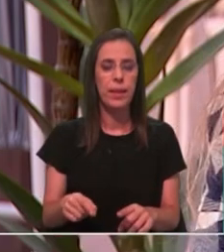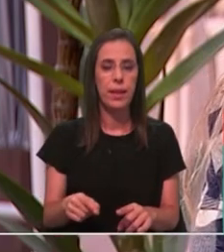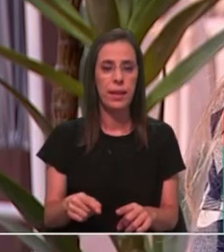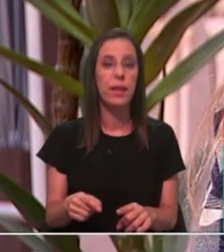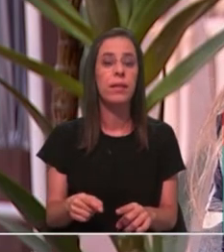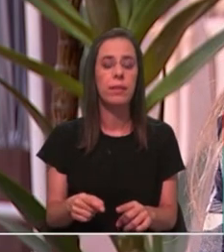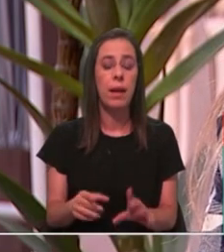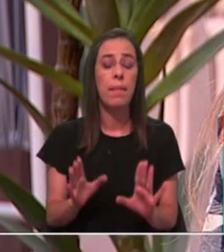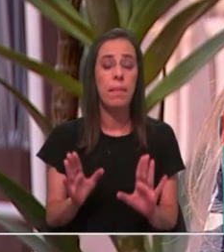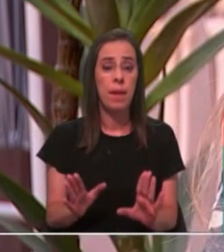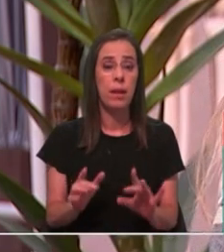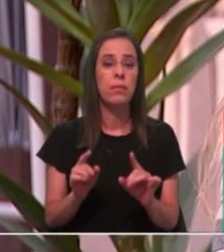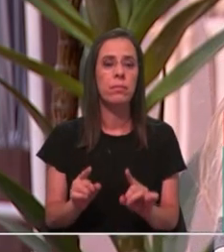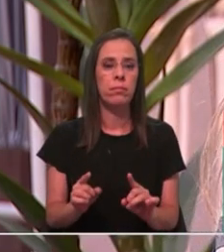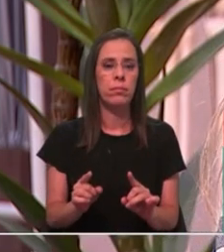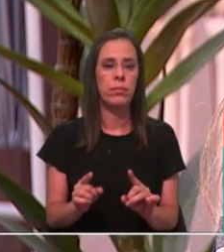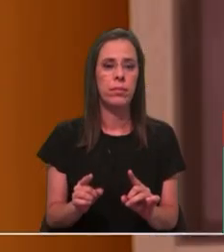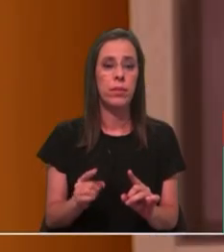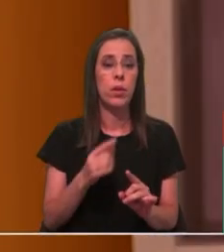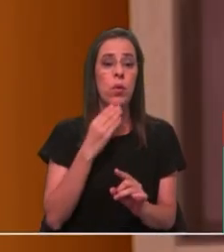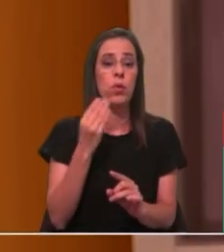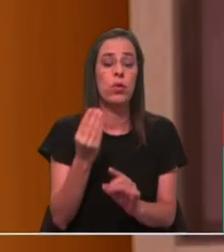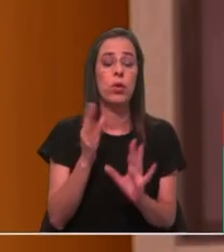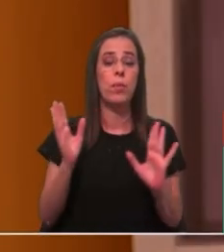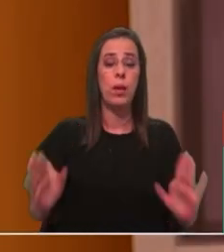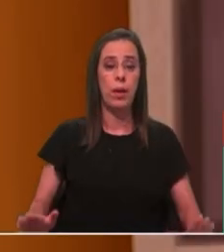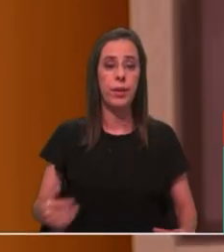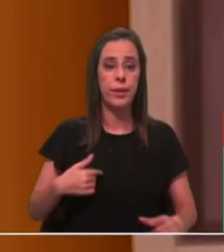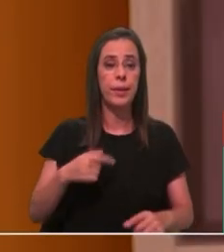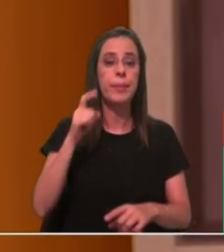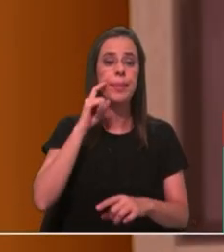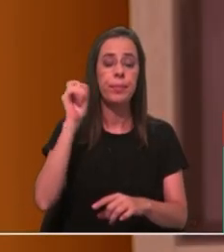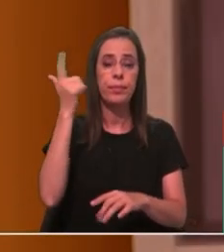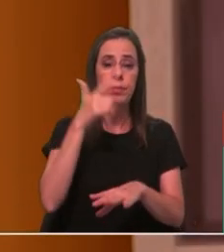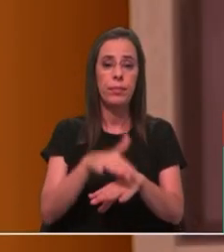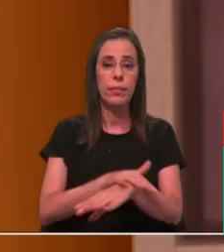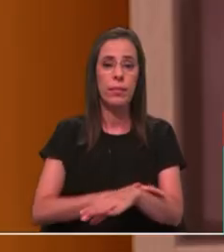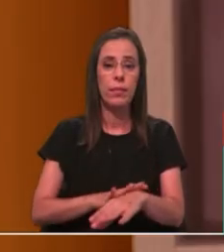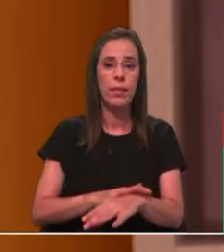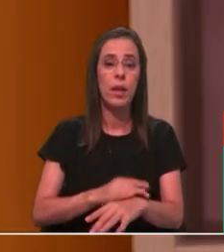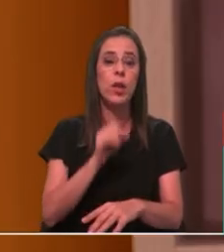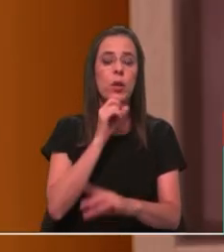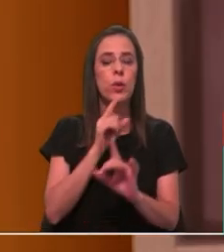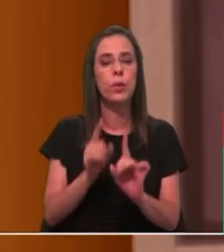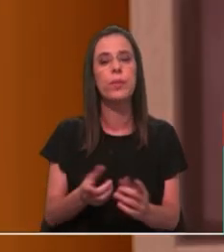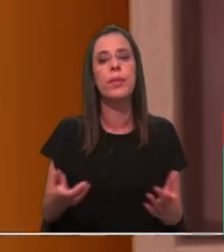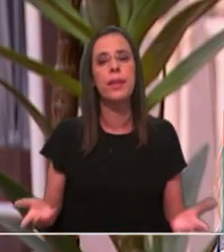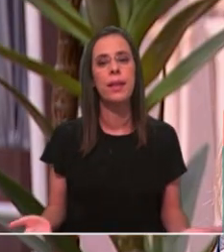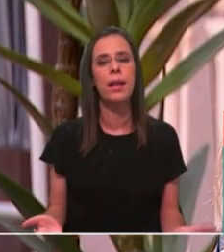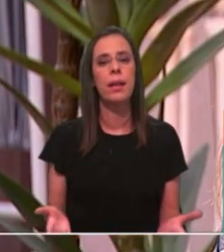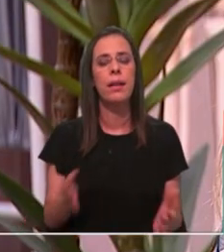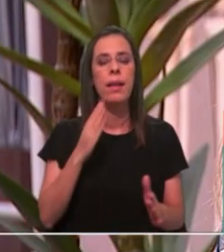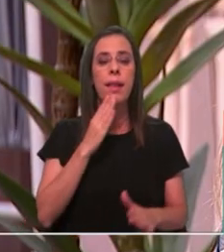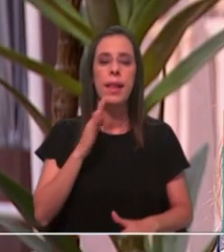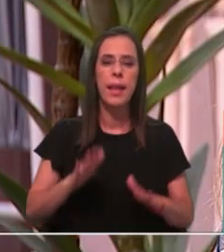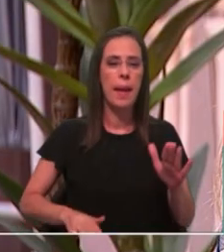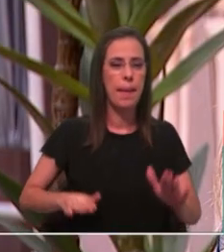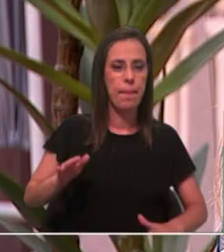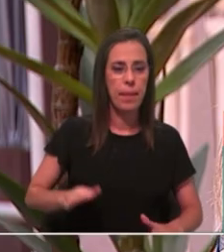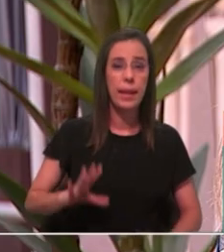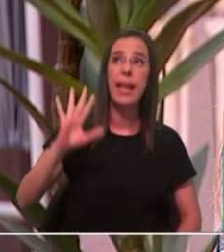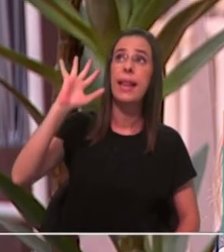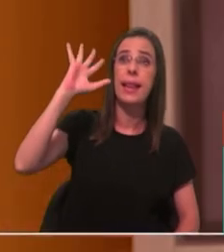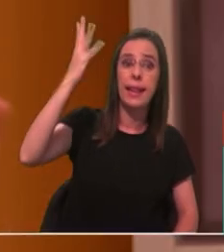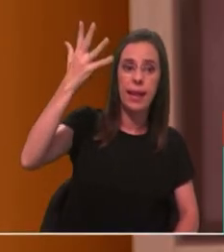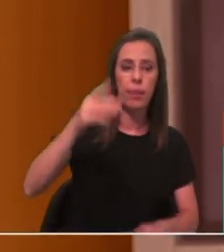do exatamente. Sistema. Mas isto em condições ideais. Okay. Se nós colocarmos o protetor solar em quantidade suficiente e também vai variar mediante a estação do